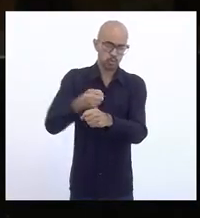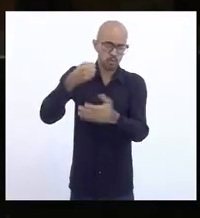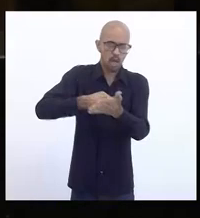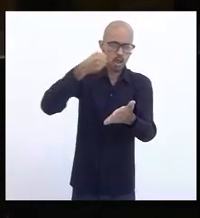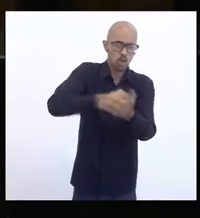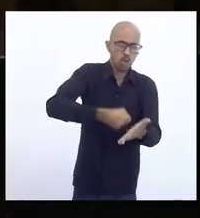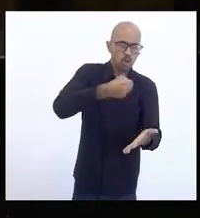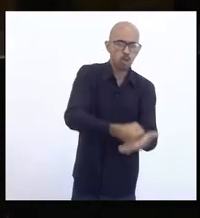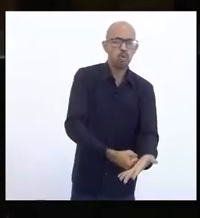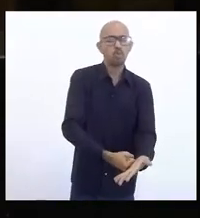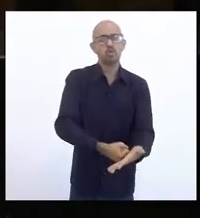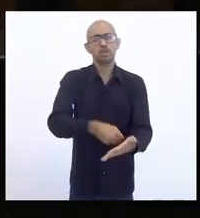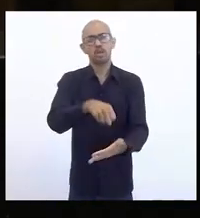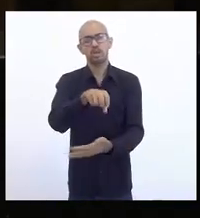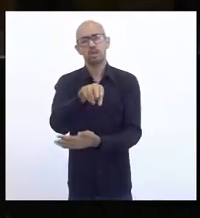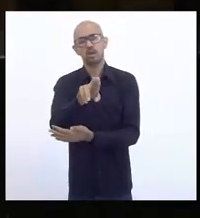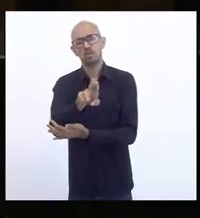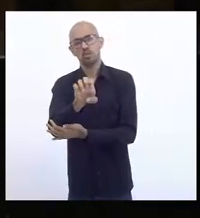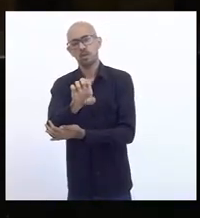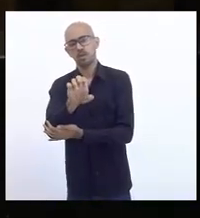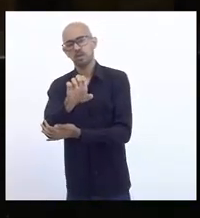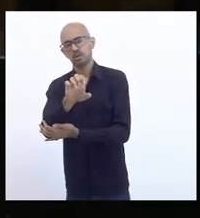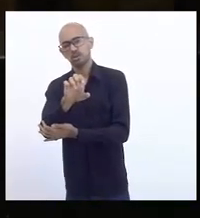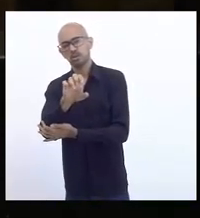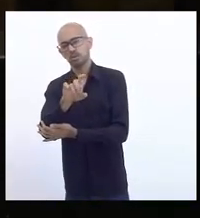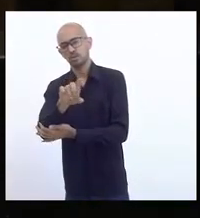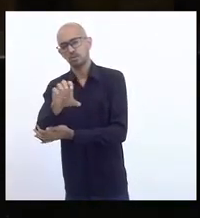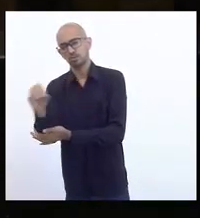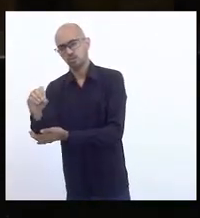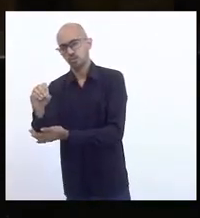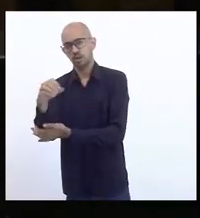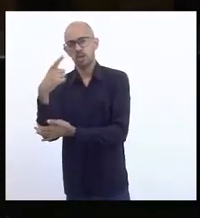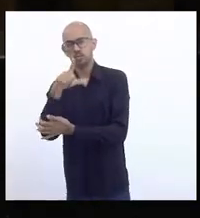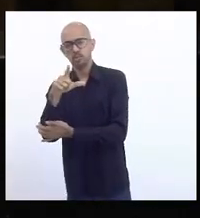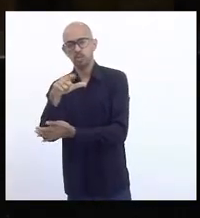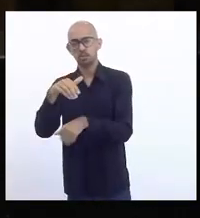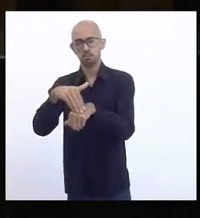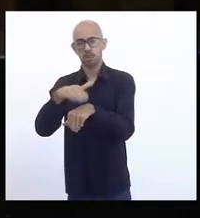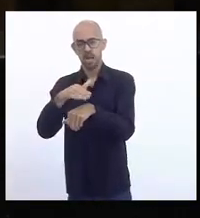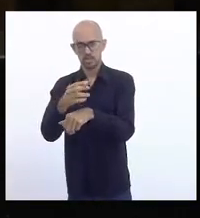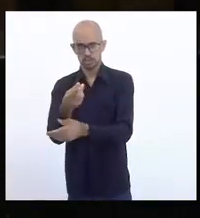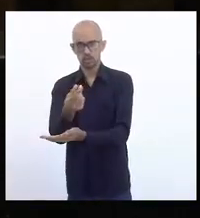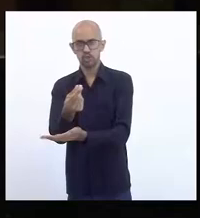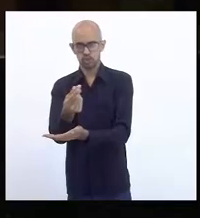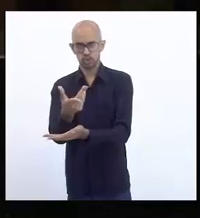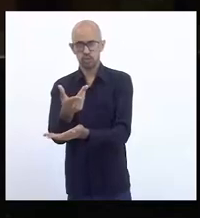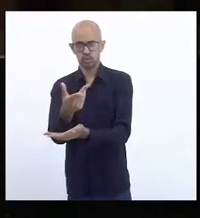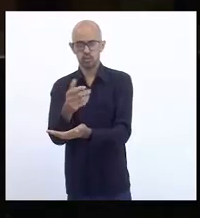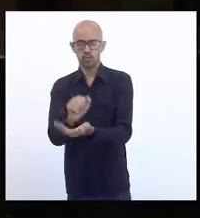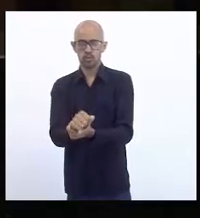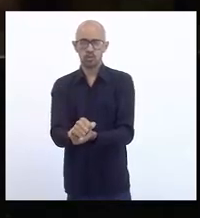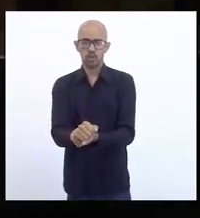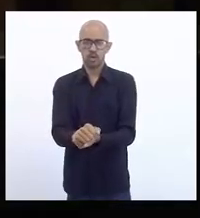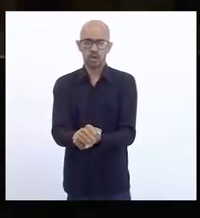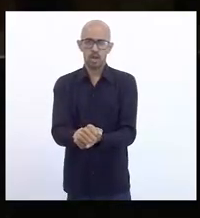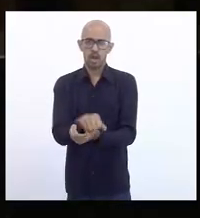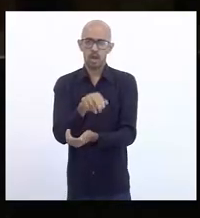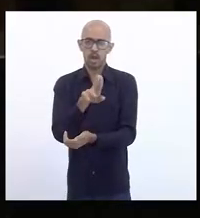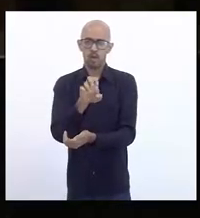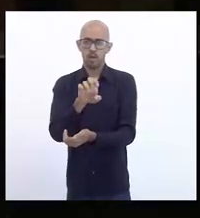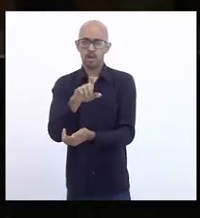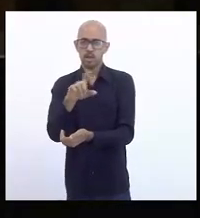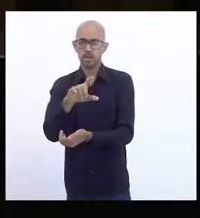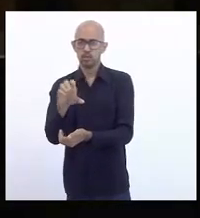luta da UESO no sentido de ter mais recursos. A UESO nem